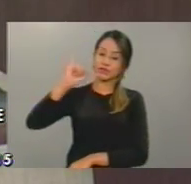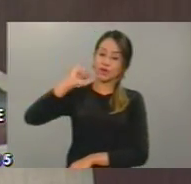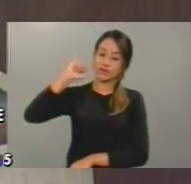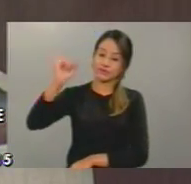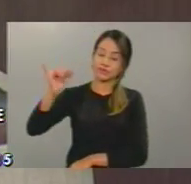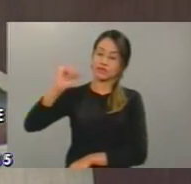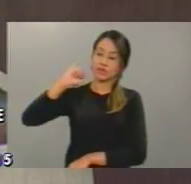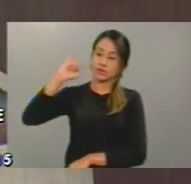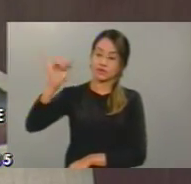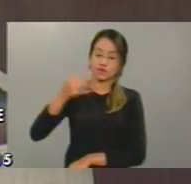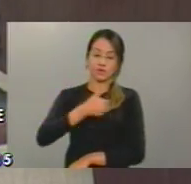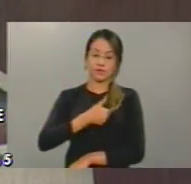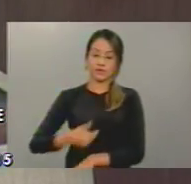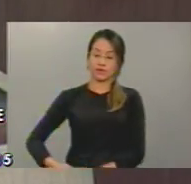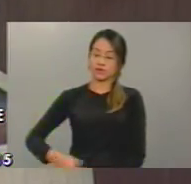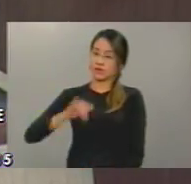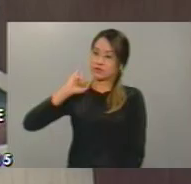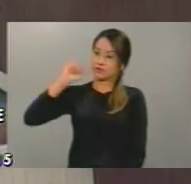alertas, não faltaram avisos.